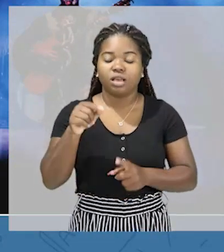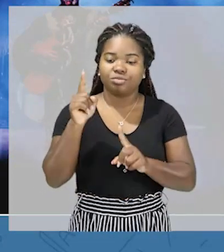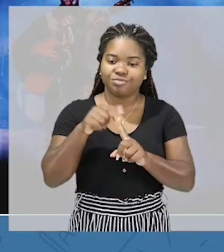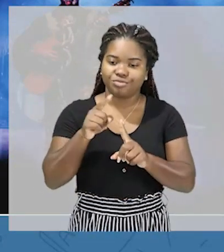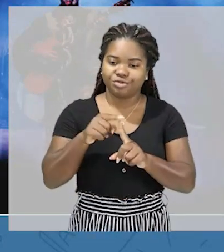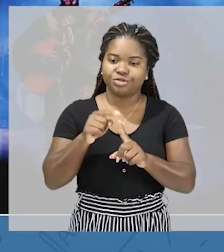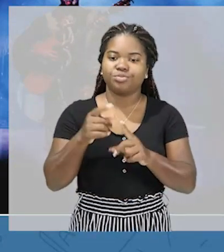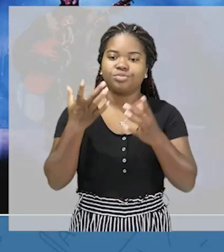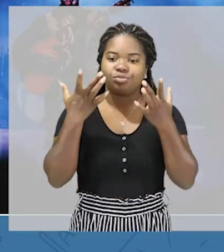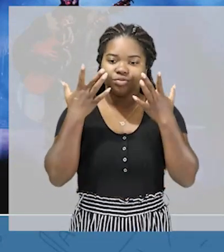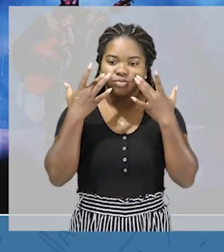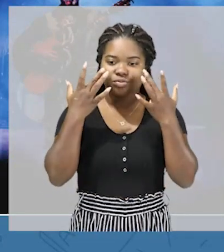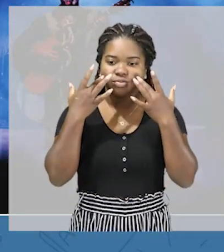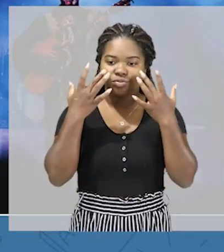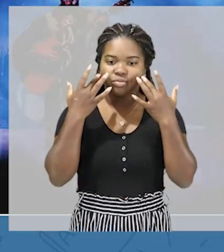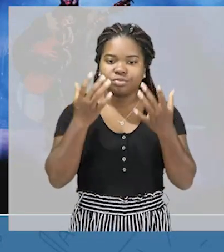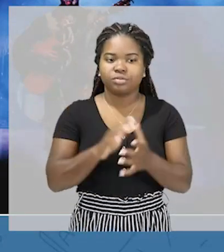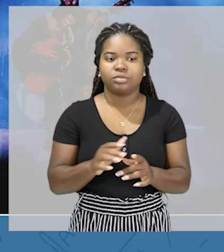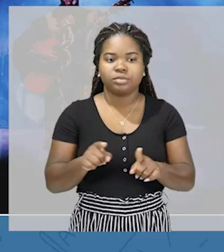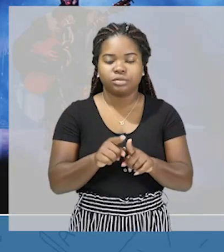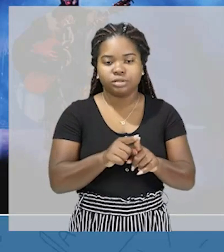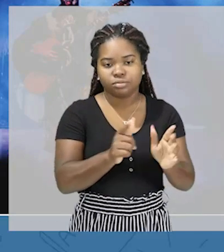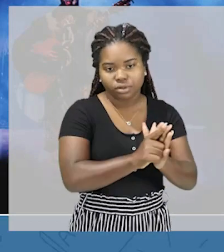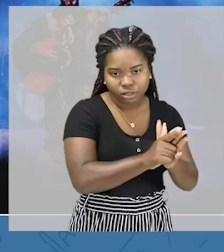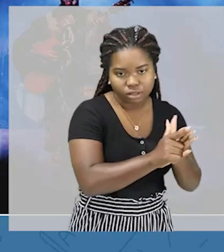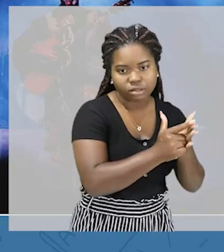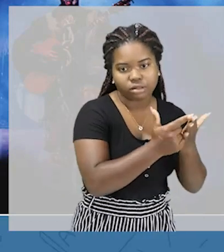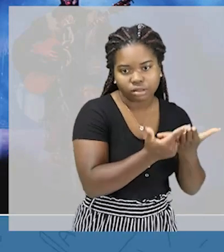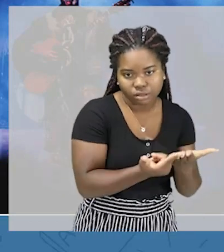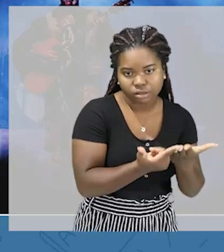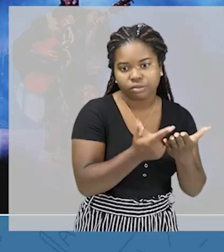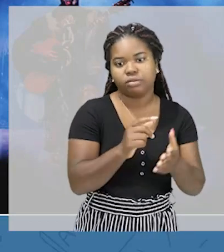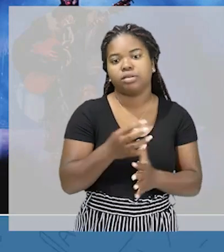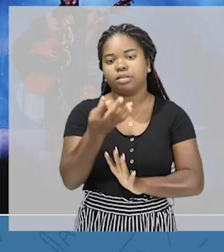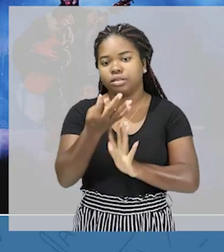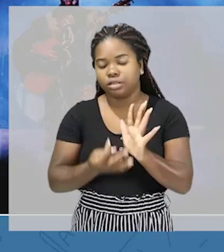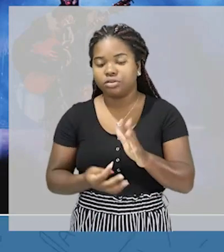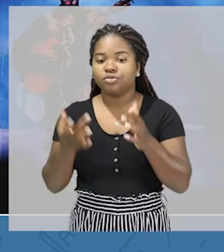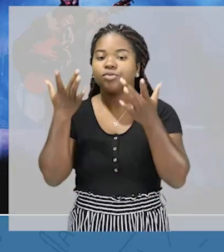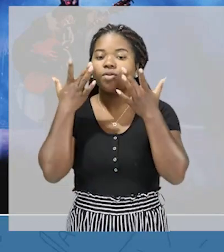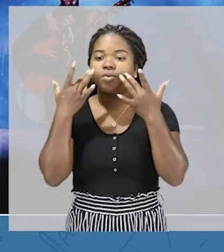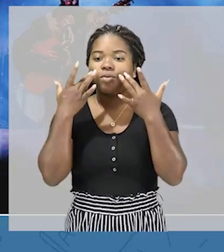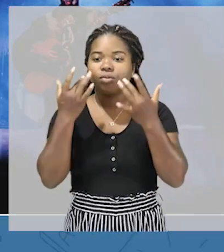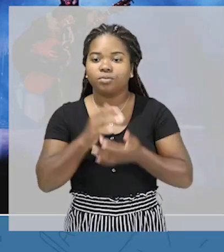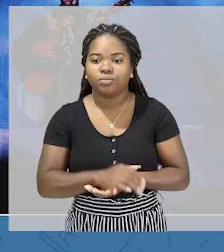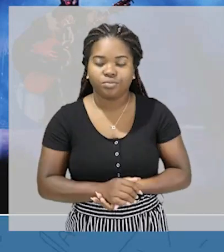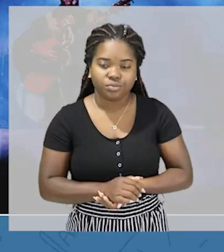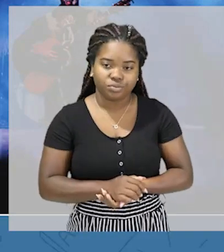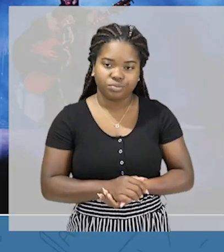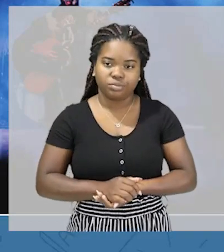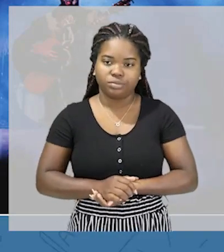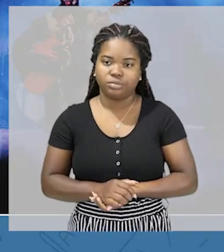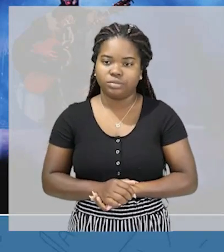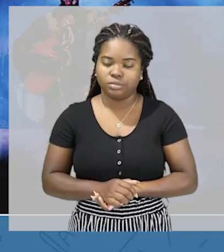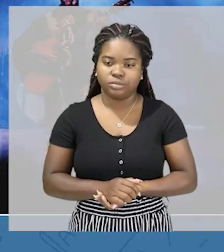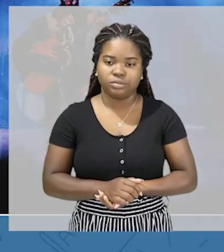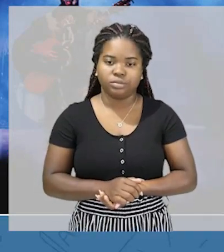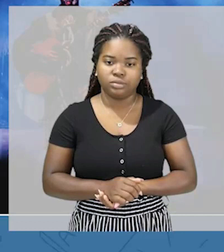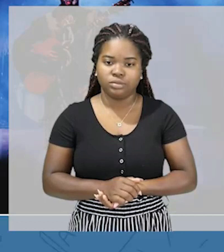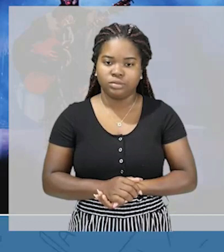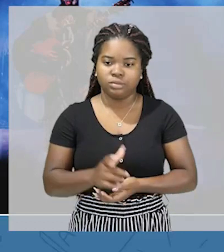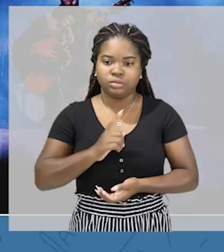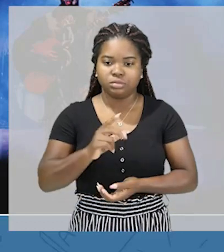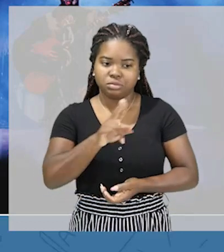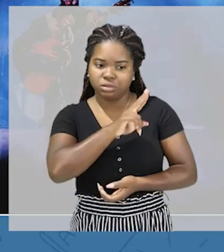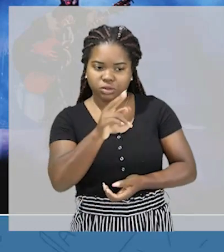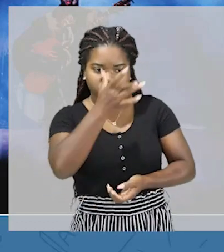tinham formatos de livros, no caso, né, em formato de texto teatral ou texto dramatúrgico, aquele onde você tem o nome